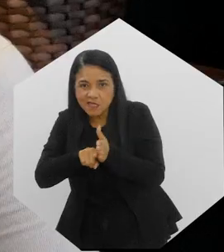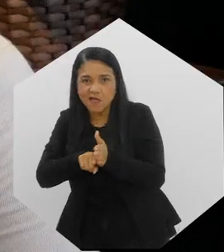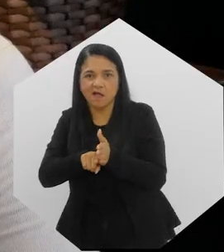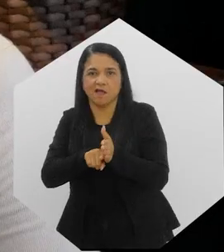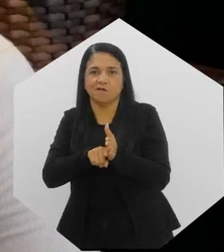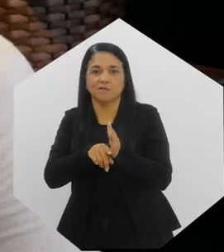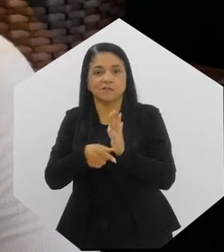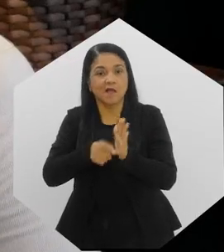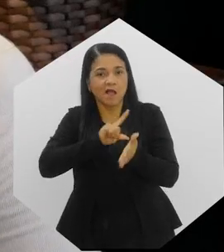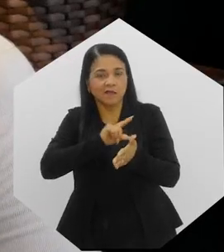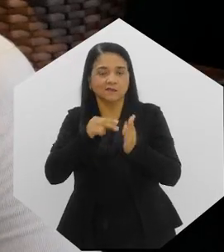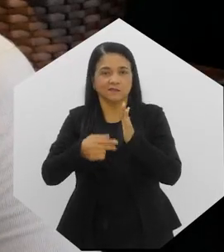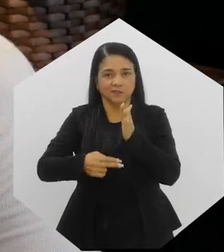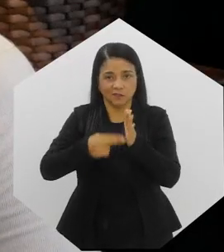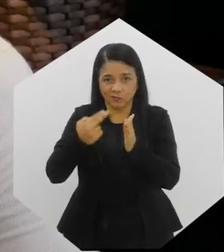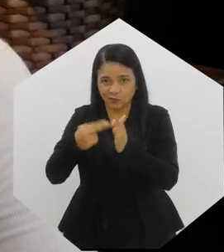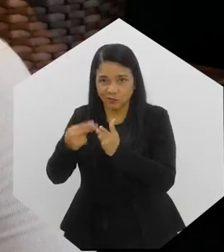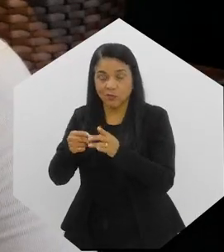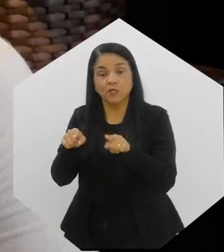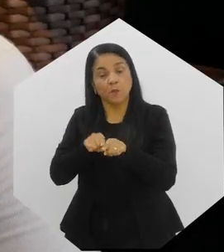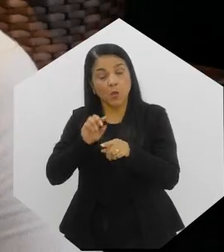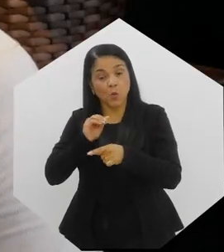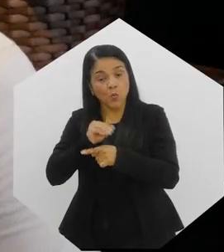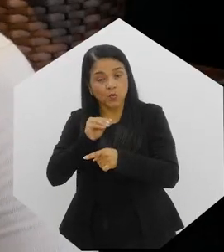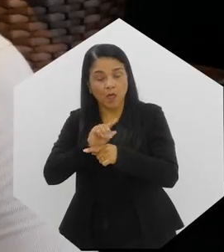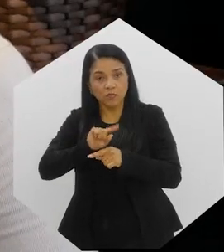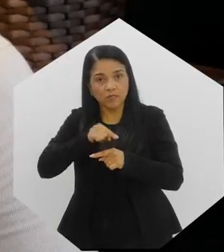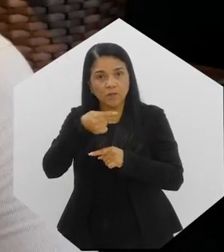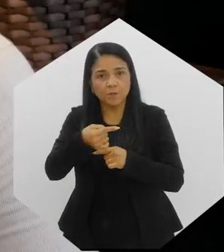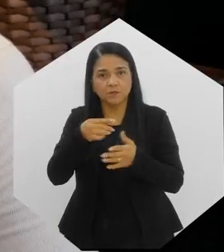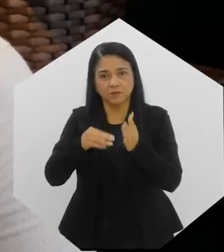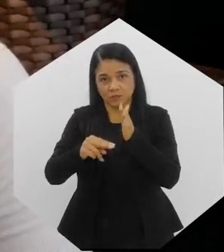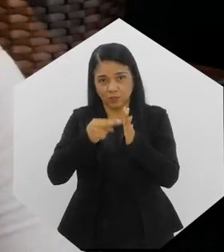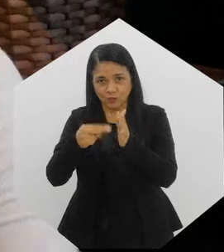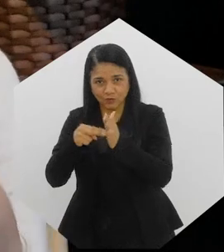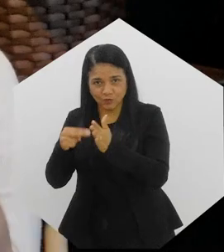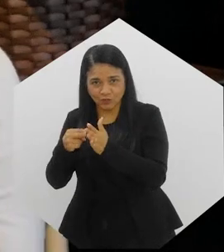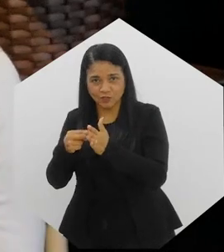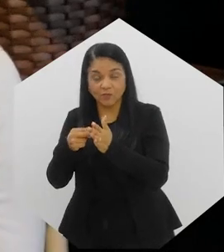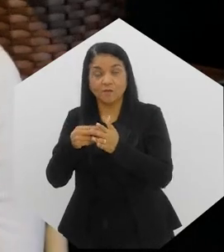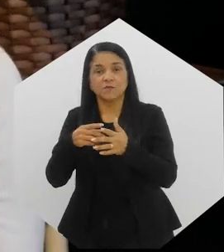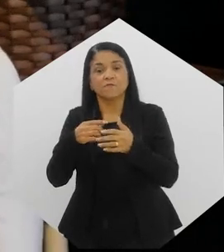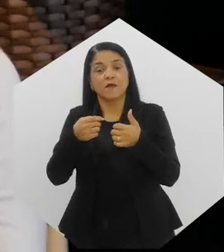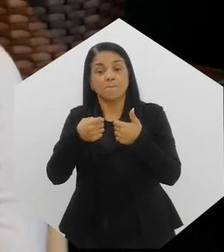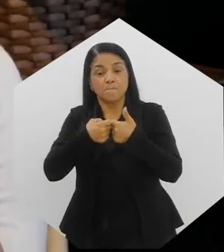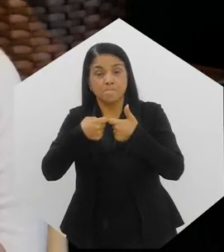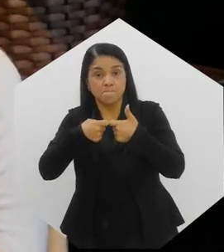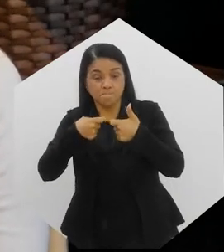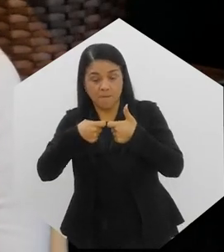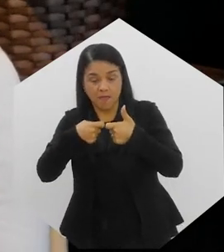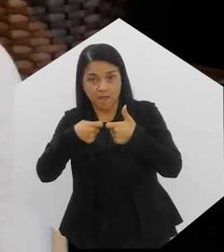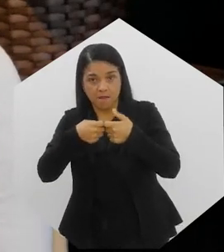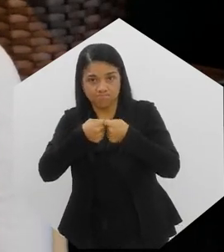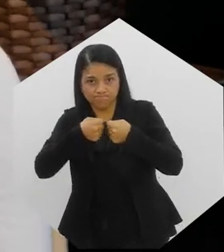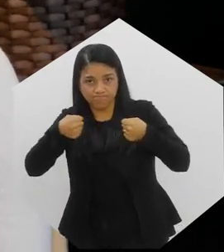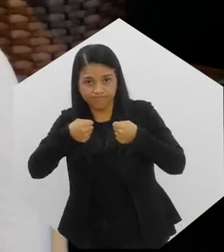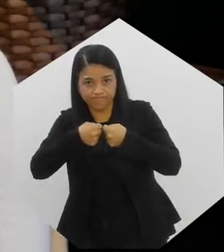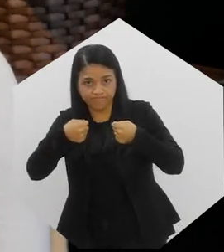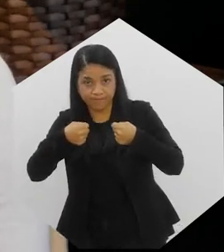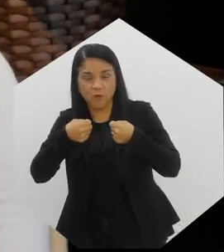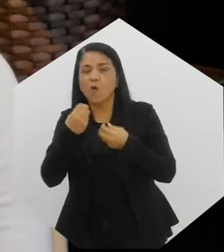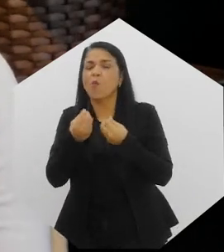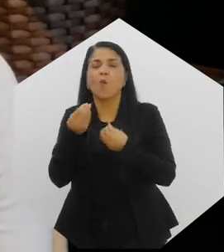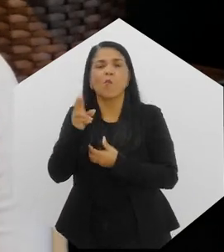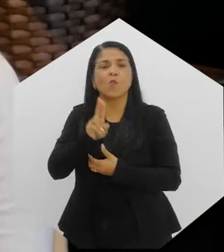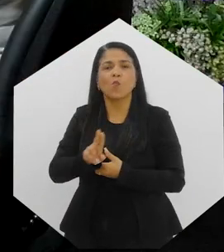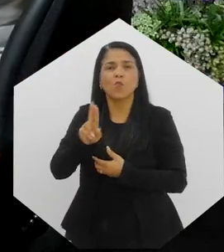né, doutor? Antes dessa cirurgia, toda essa preparação e o cuidado pós-cirurgia, né? Quando a gente fala ali daquelas meias, isso ainda é